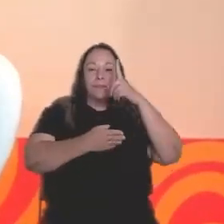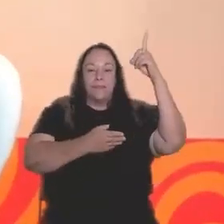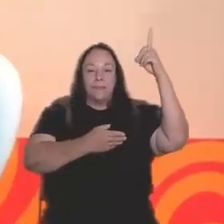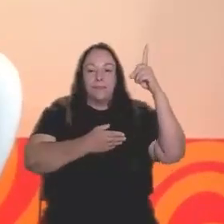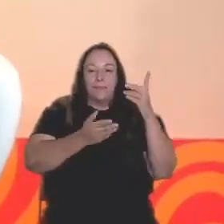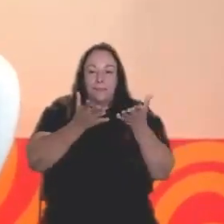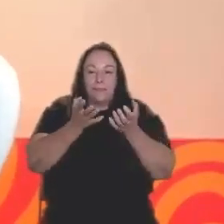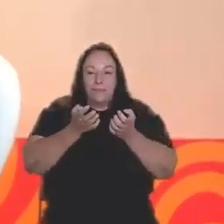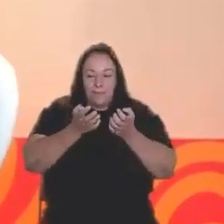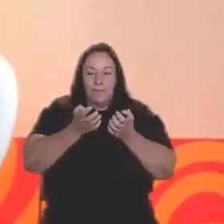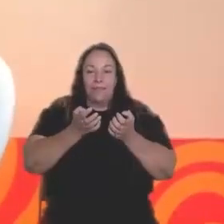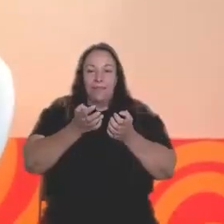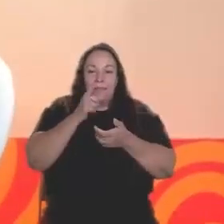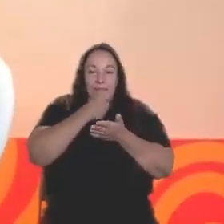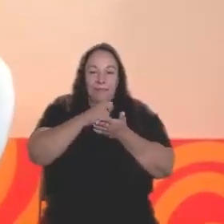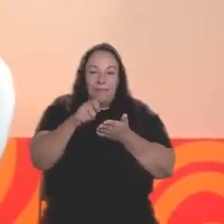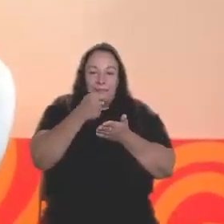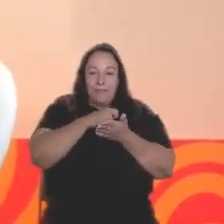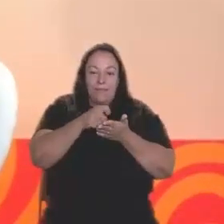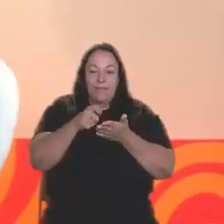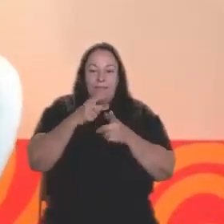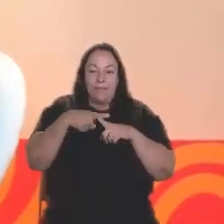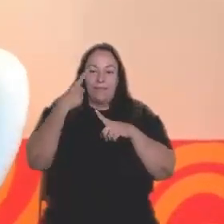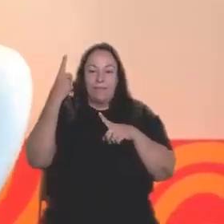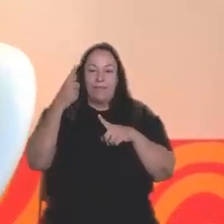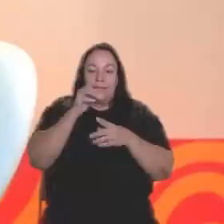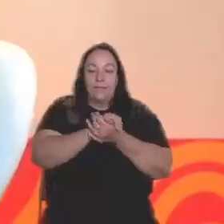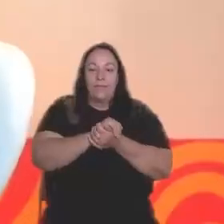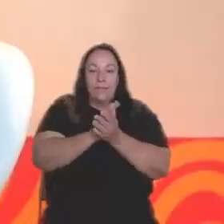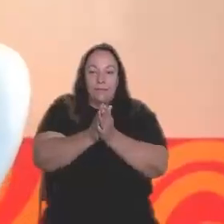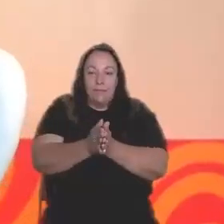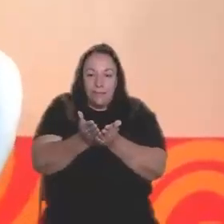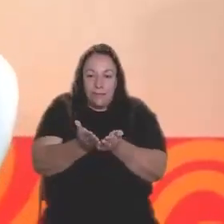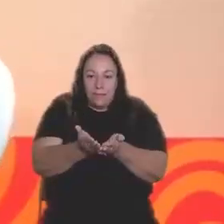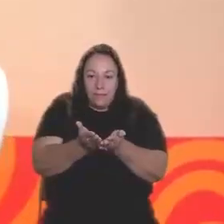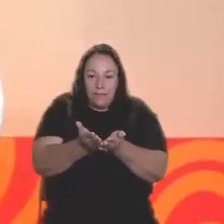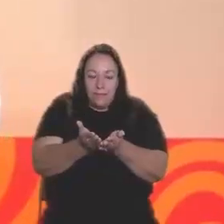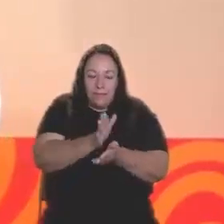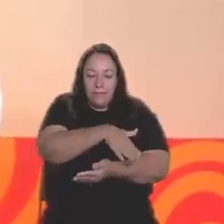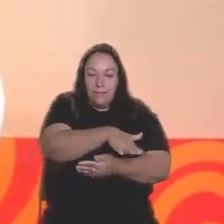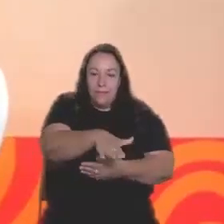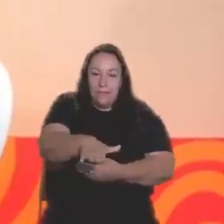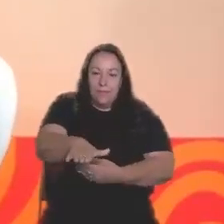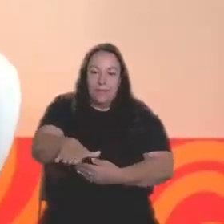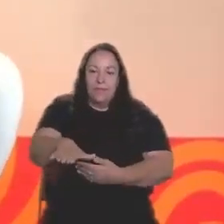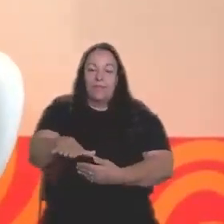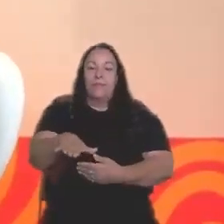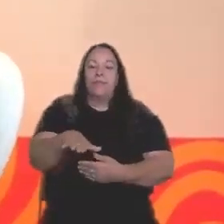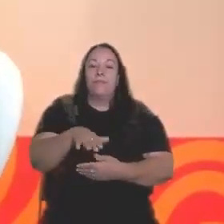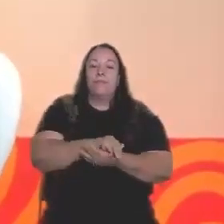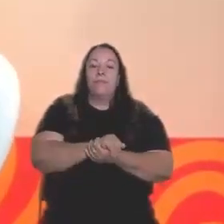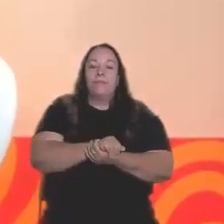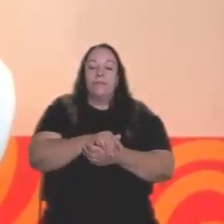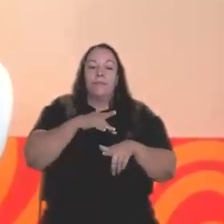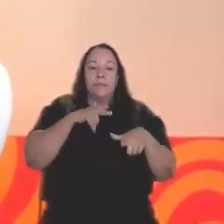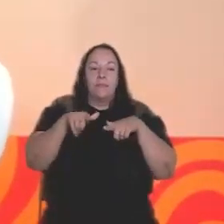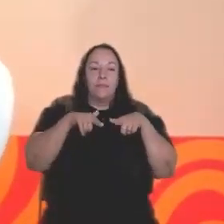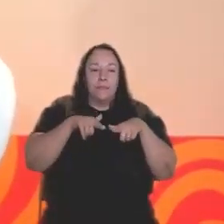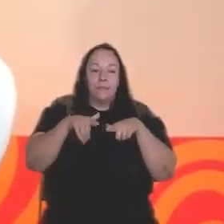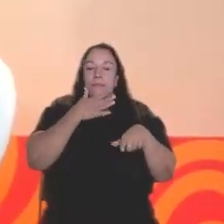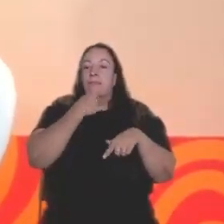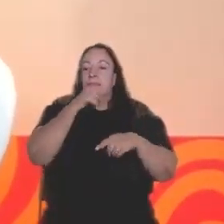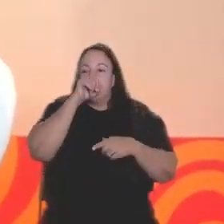escrever mais. Mas eu quero ainda seguir na linha de livro infantil, porque eu acho que está sendo muito gratificante. Trabalhar com criança, trabalhar com os pais,